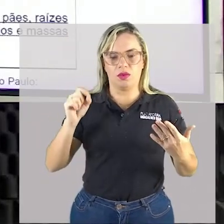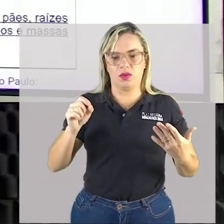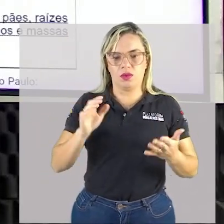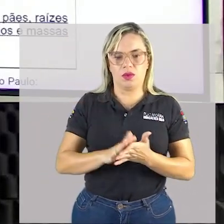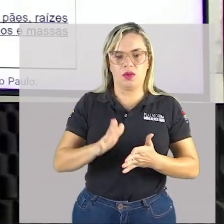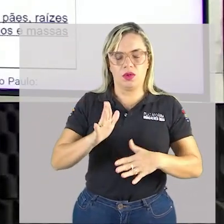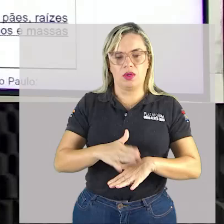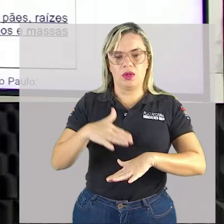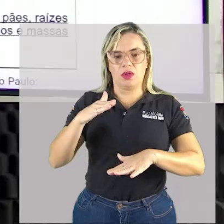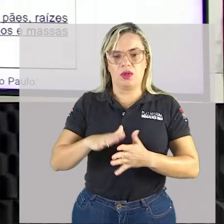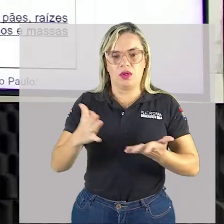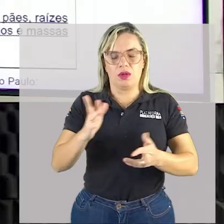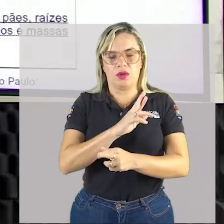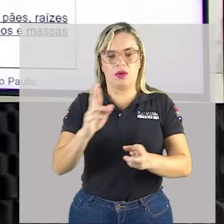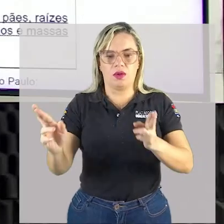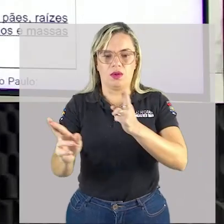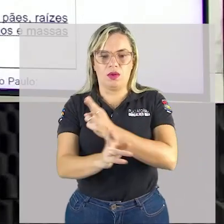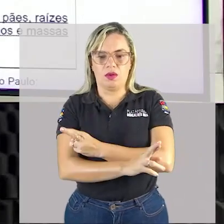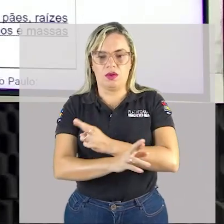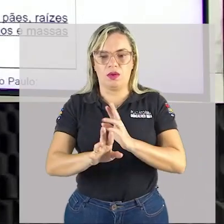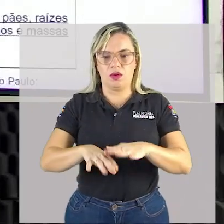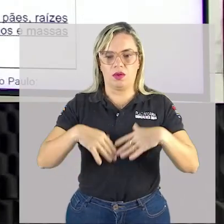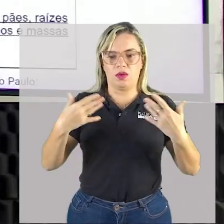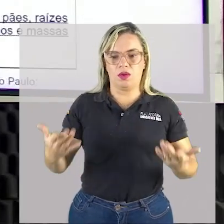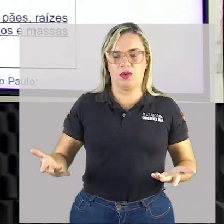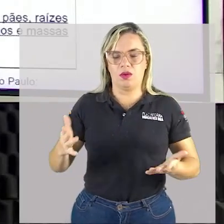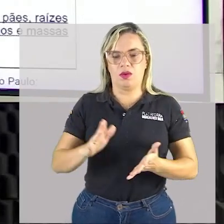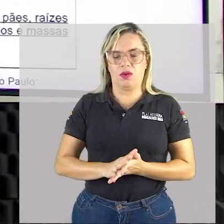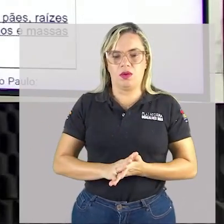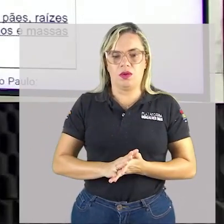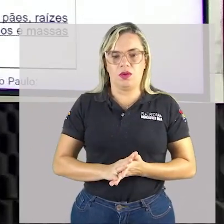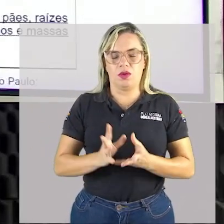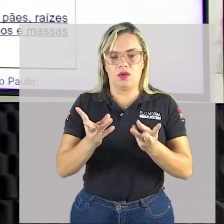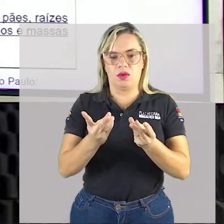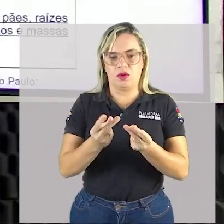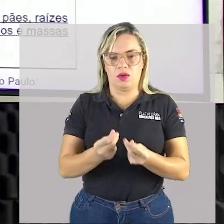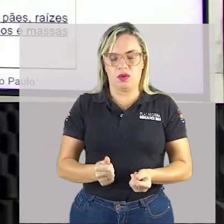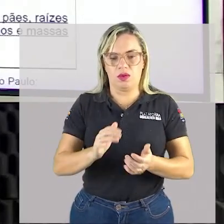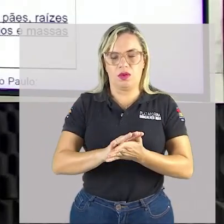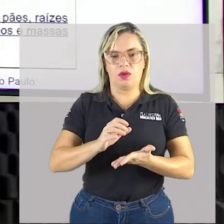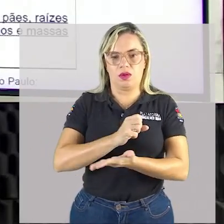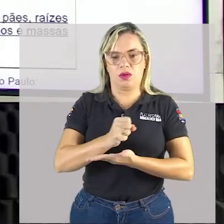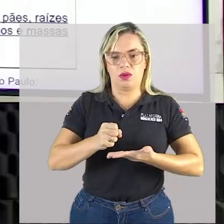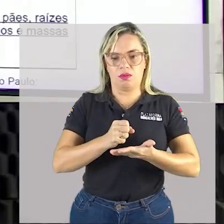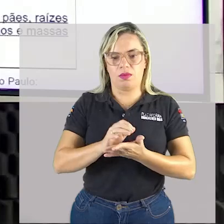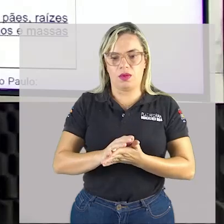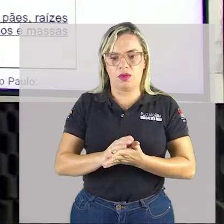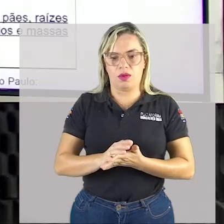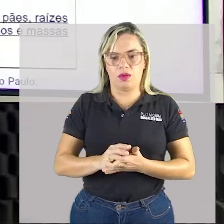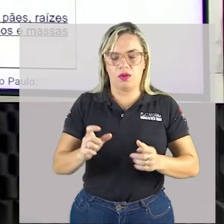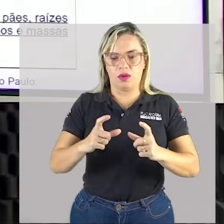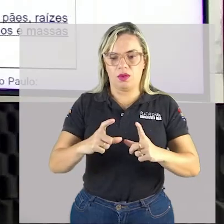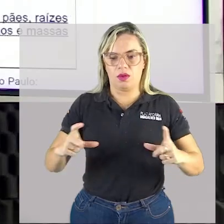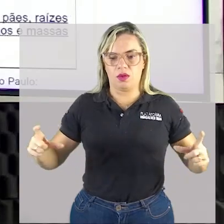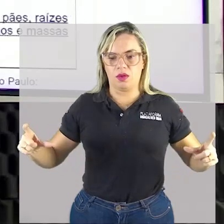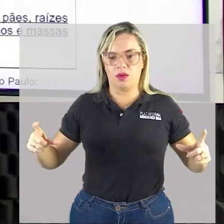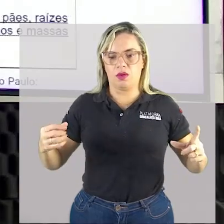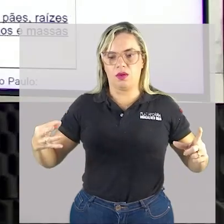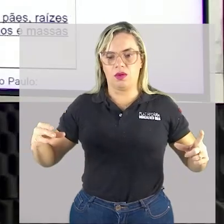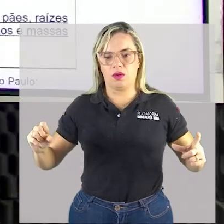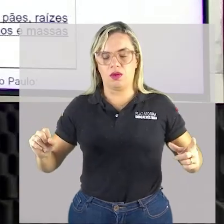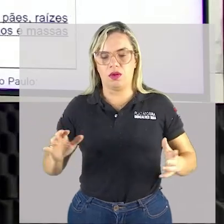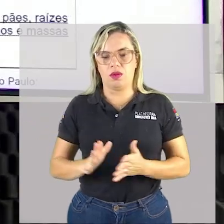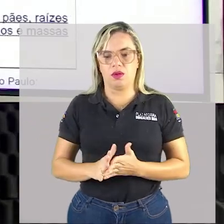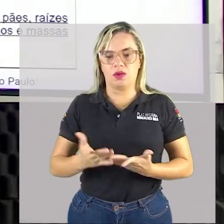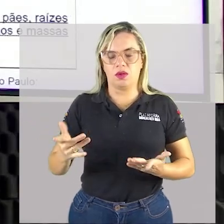algo mais relacionado até mesmo a essas outras substâncias que estão na base dessa pirâmide, que são as raízes, os